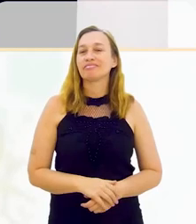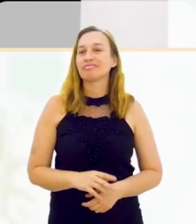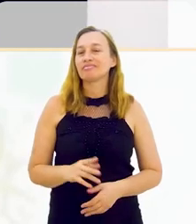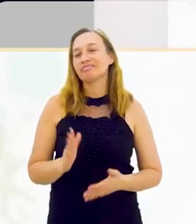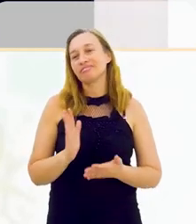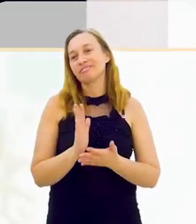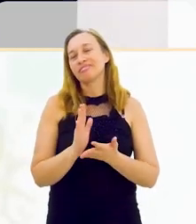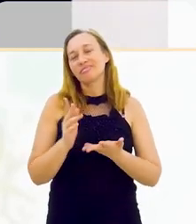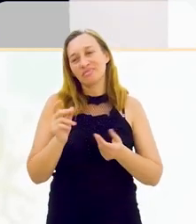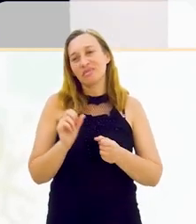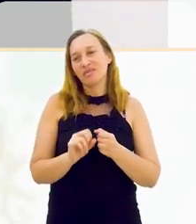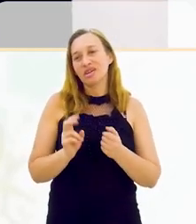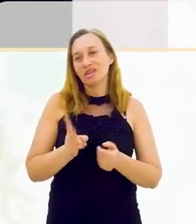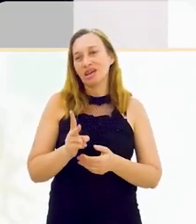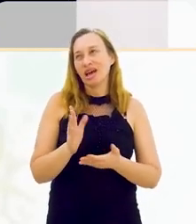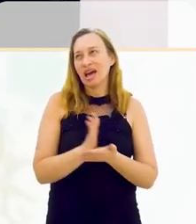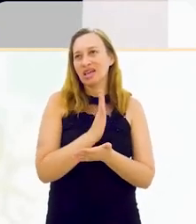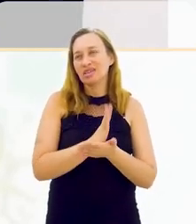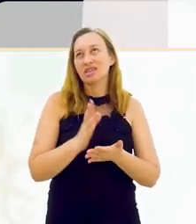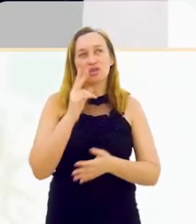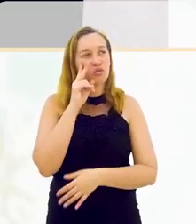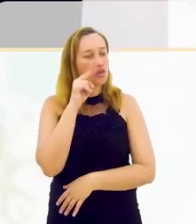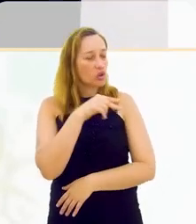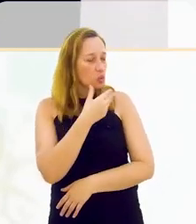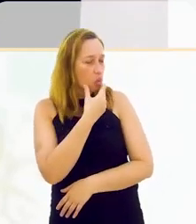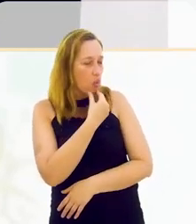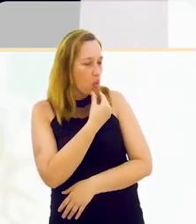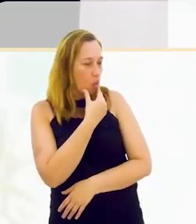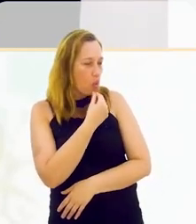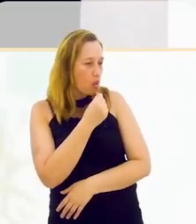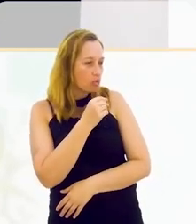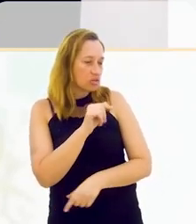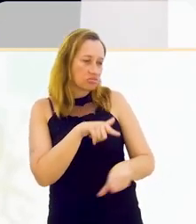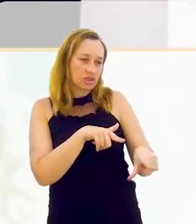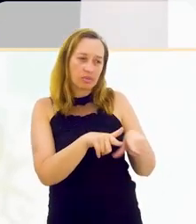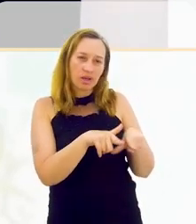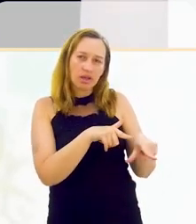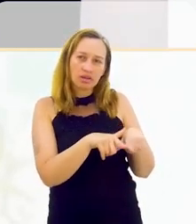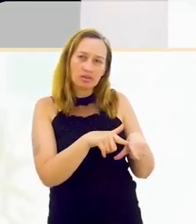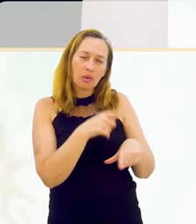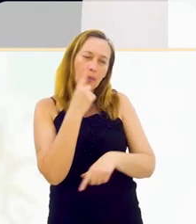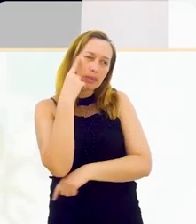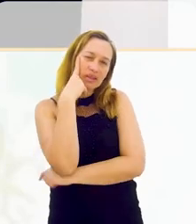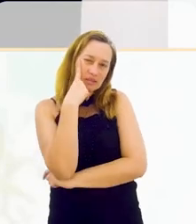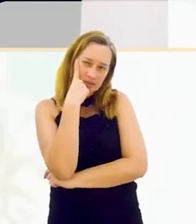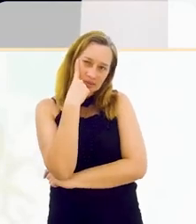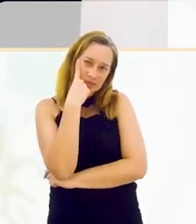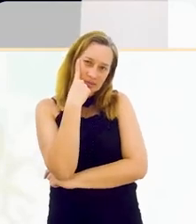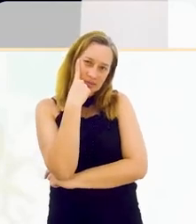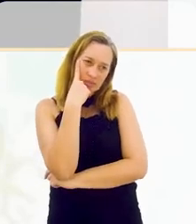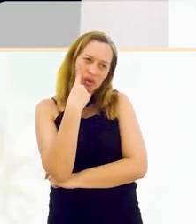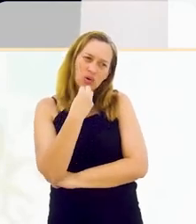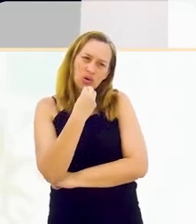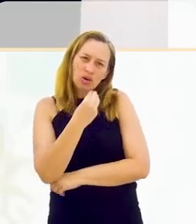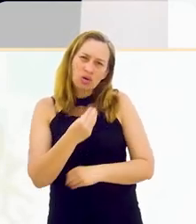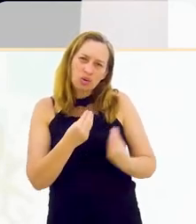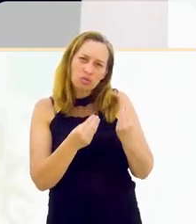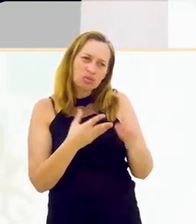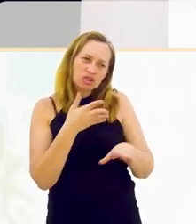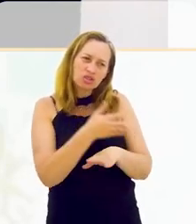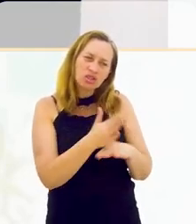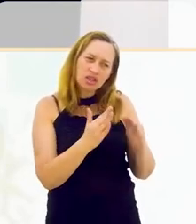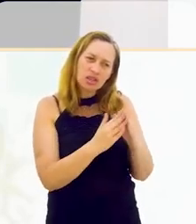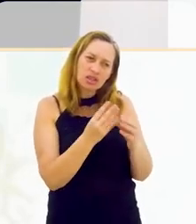Eu Muito faço bonito isso, esse às exemplo vezes eu que você compartilhou aqui com a gente. vejo um homem na rua, por exemplo, um trabalhador. Aí eu penso, poxa, como que ele chega